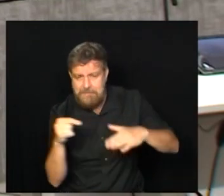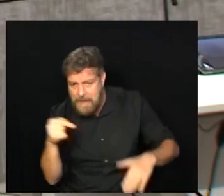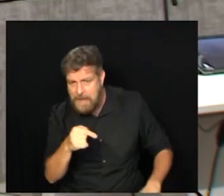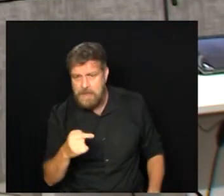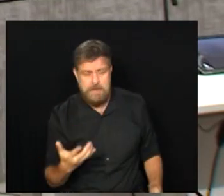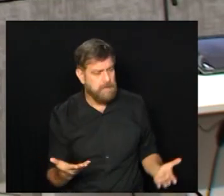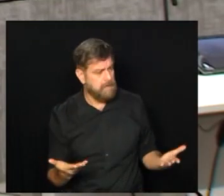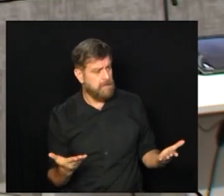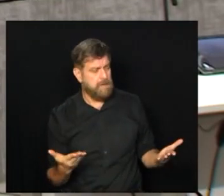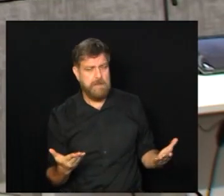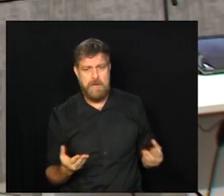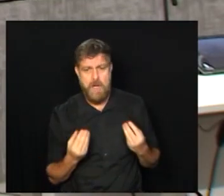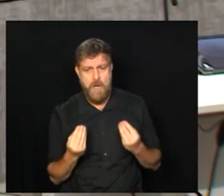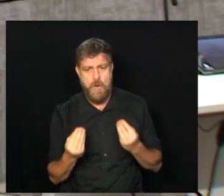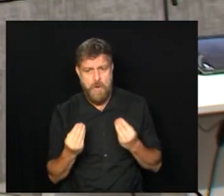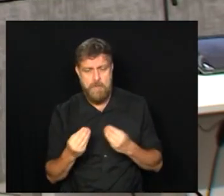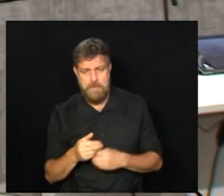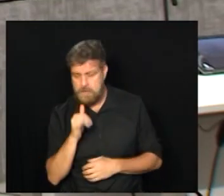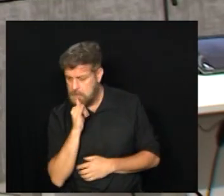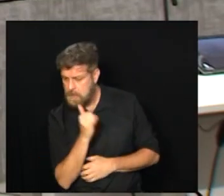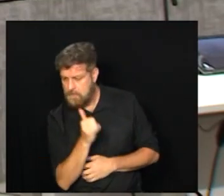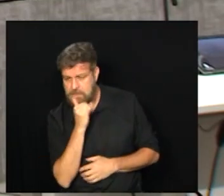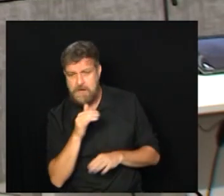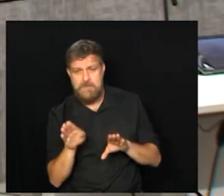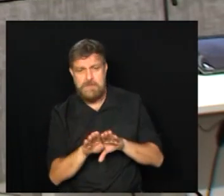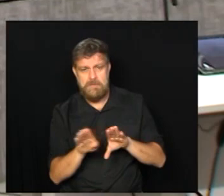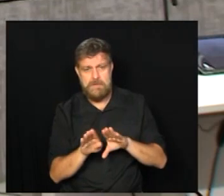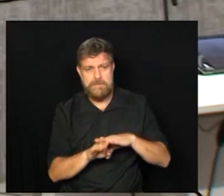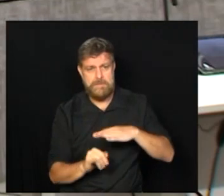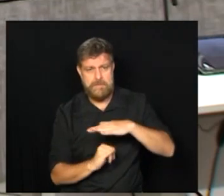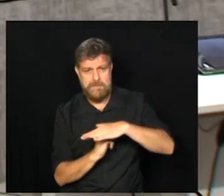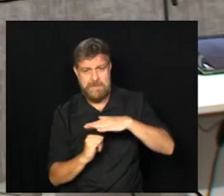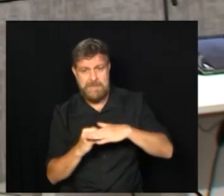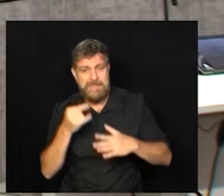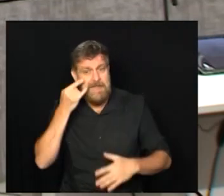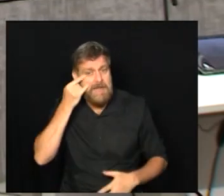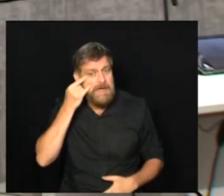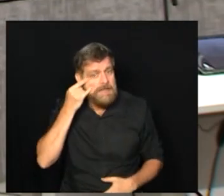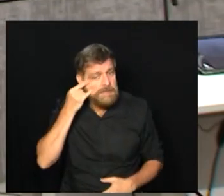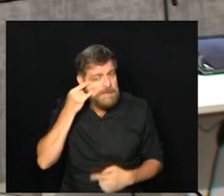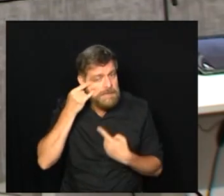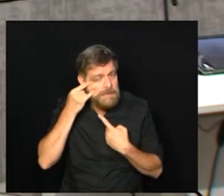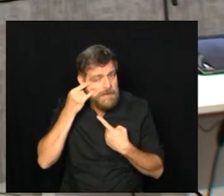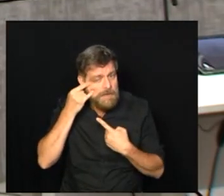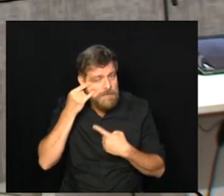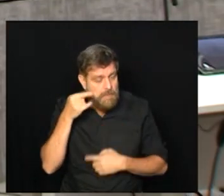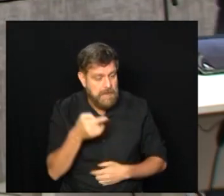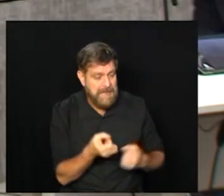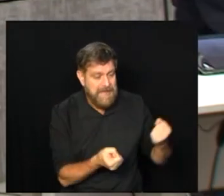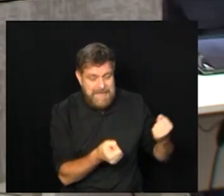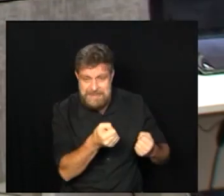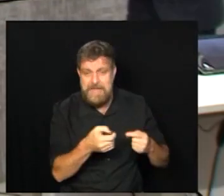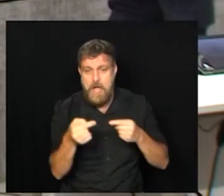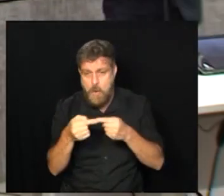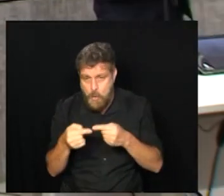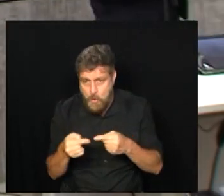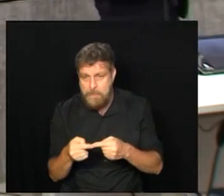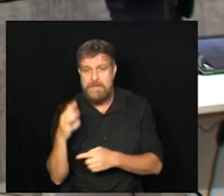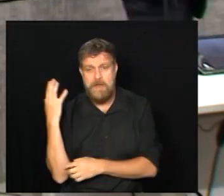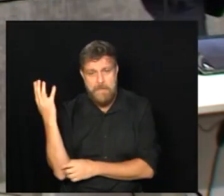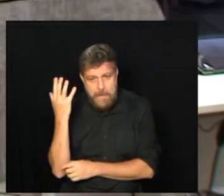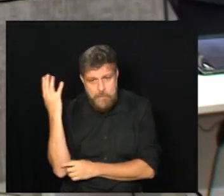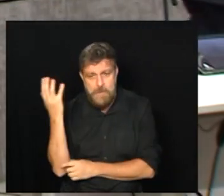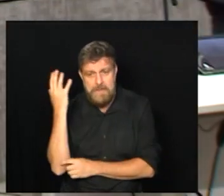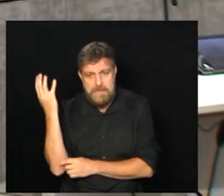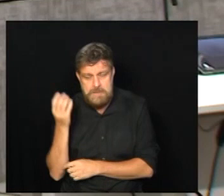sido. Falo aqui em relação à entidade do Síndrome de Down. Essa viatura seria uma viatura ambulância, onde